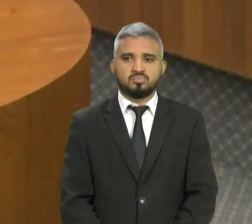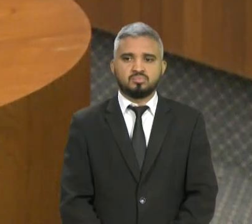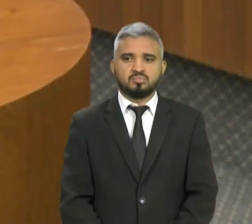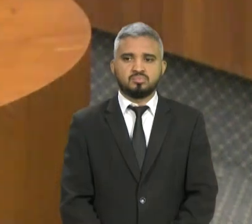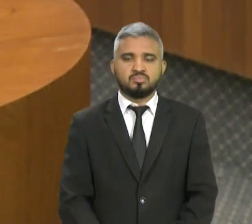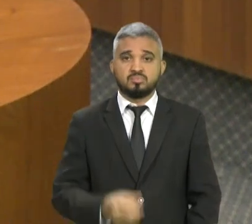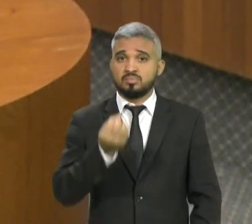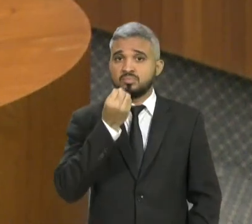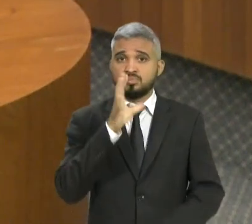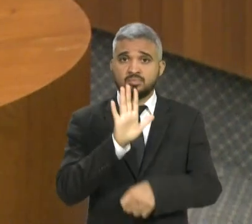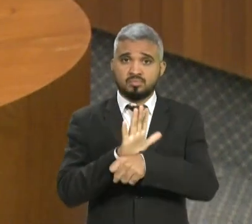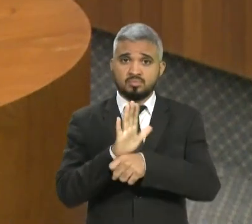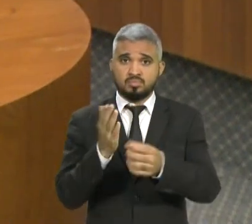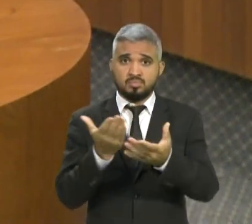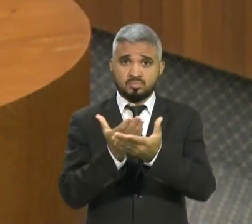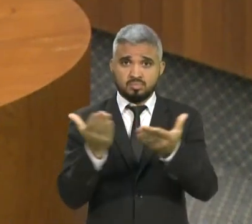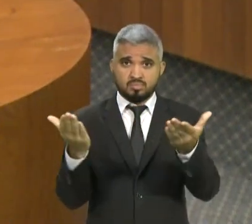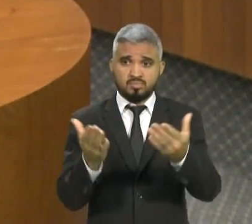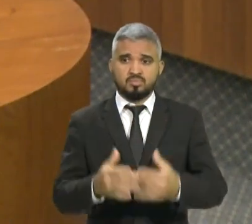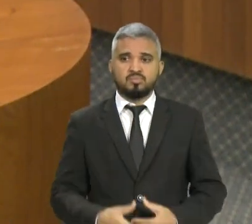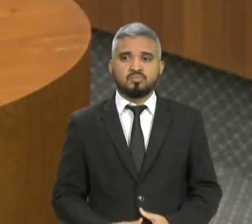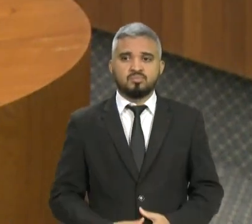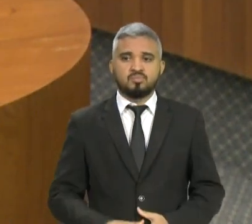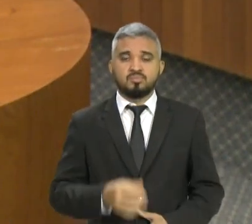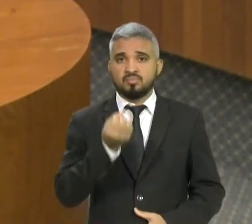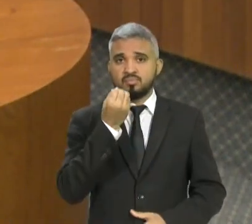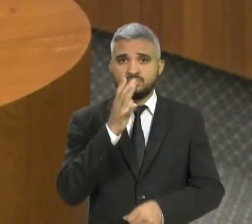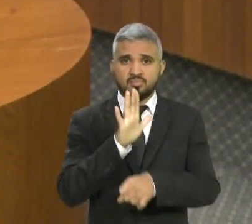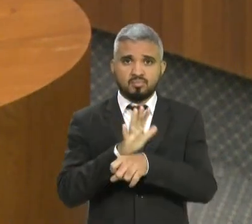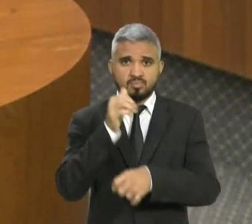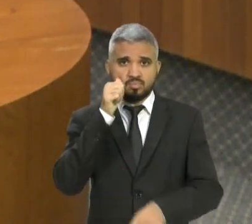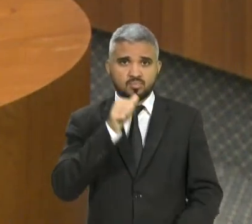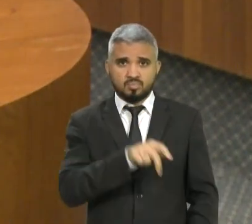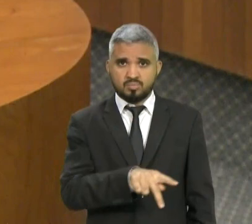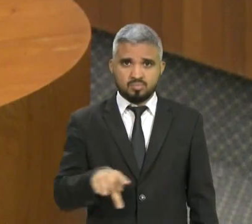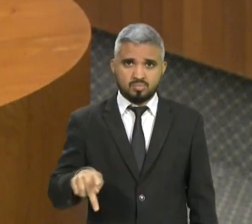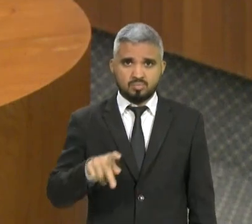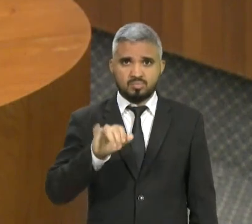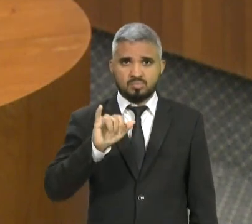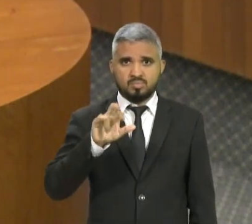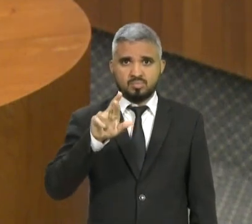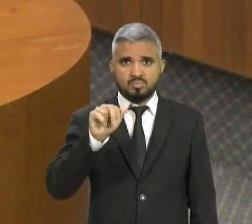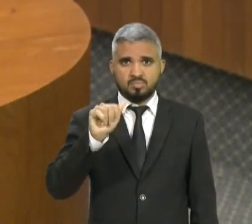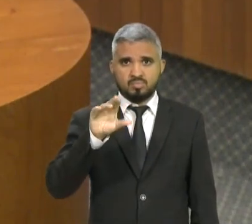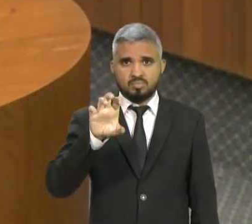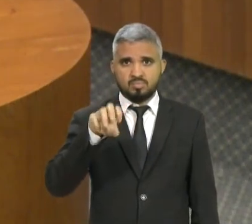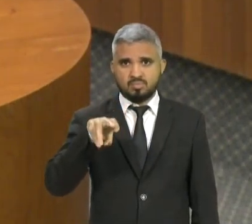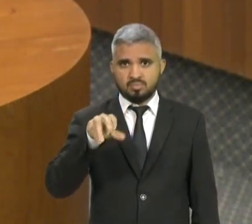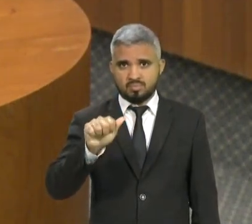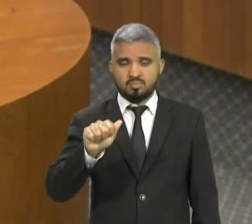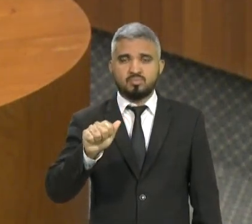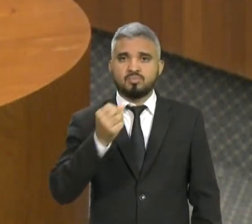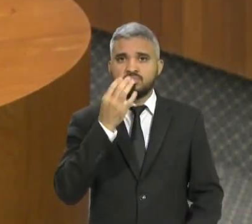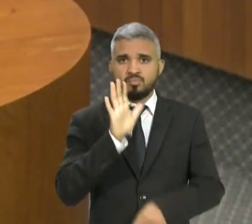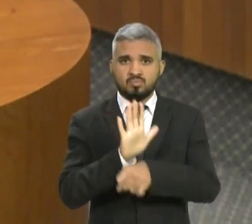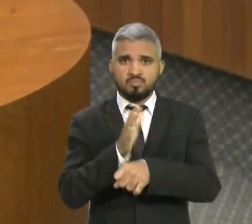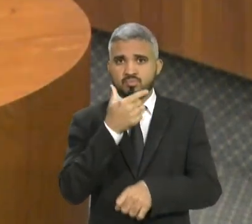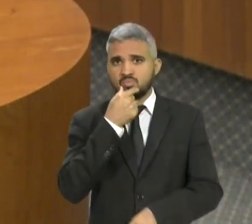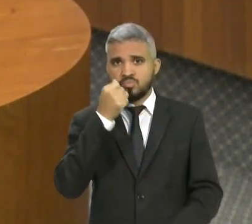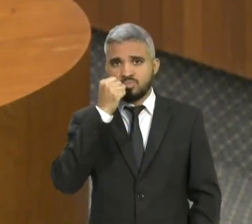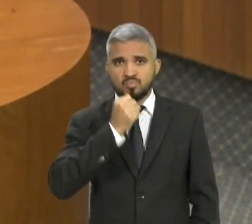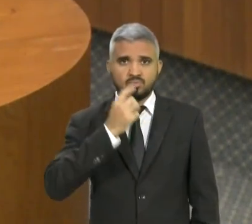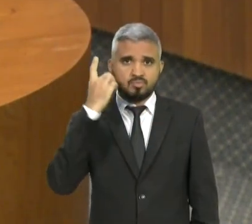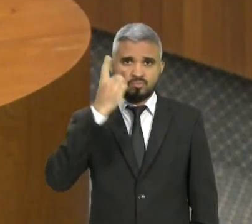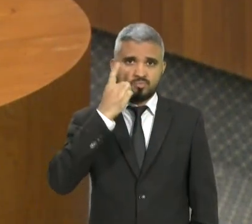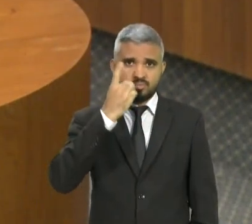Boa tarde a todos e a todas. Boa tarde, querida presidente Iracema. Boa tarde, queridos deputados e deputadas, galeria, imprensa. Volto aqui